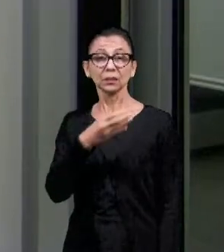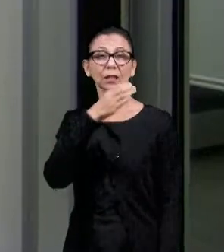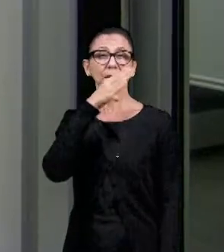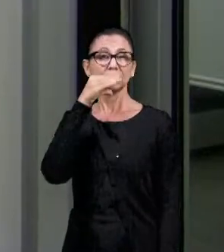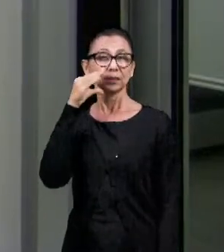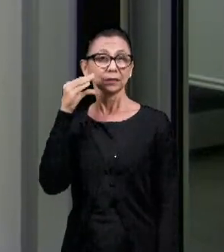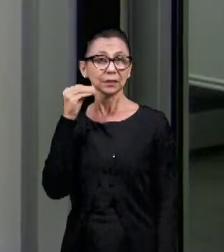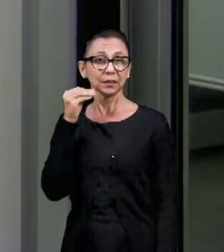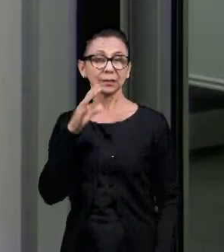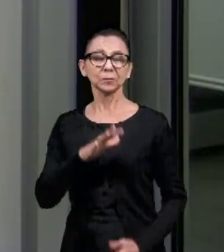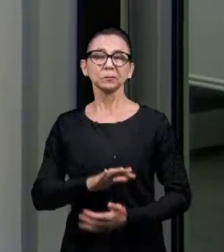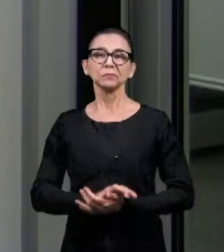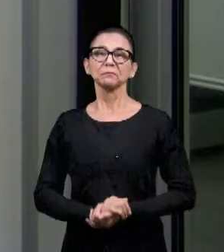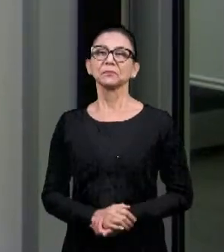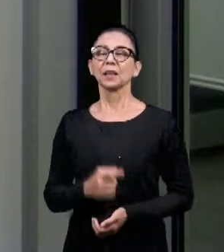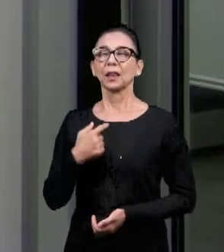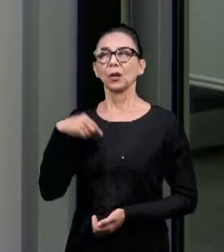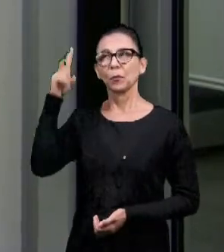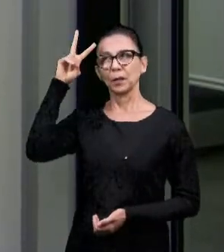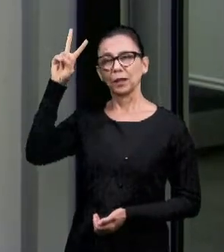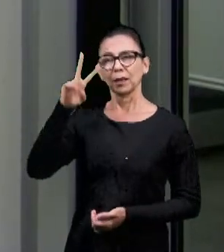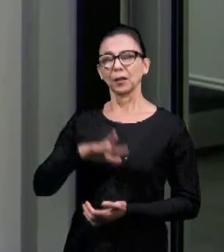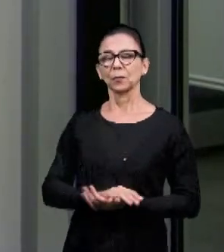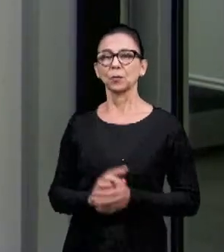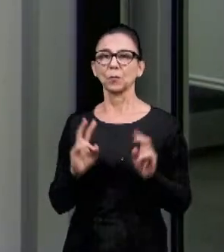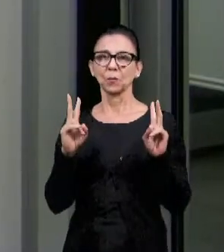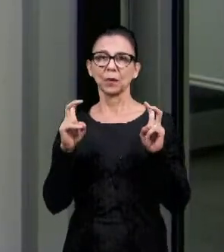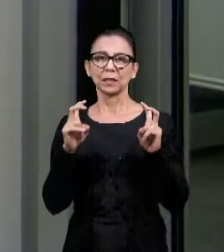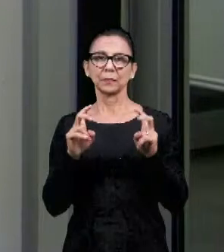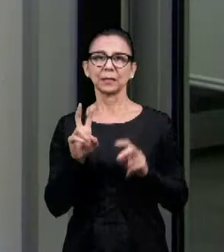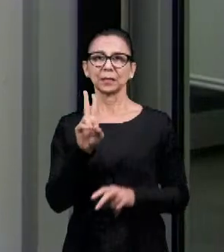pastor Josias, como diz o mineiro, eu achei que eu ia